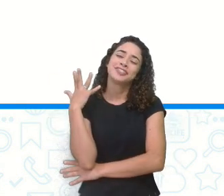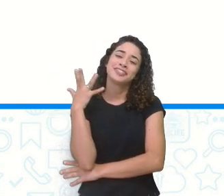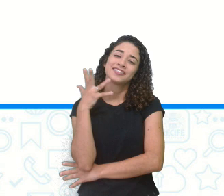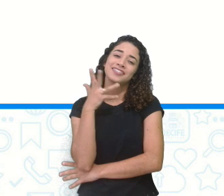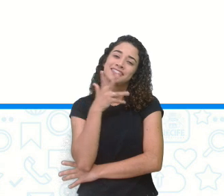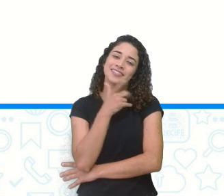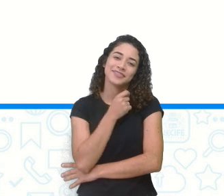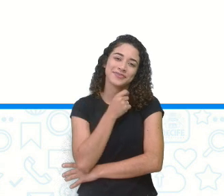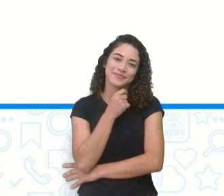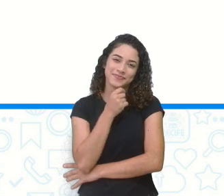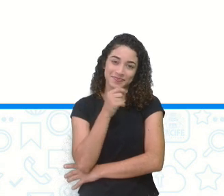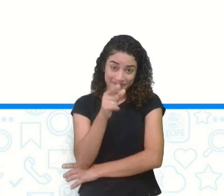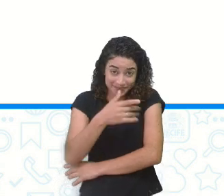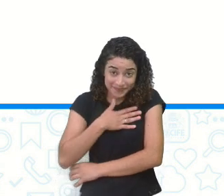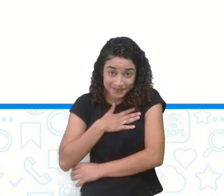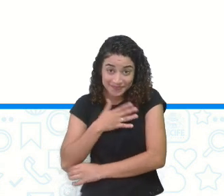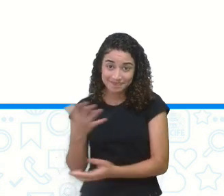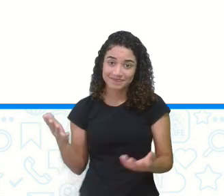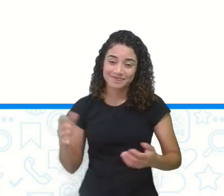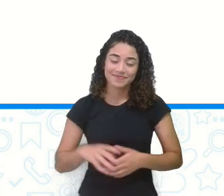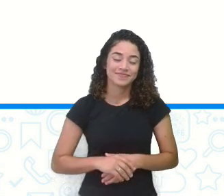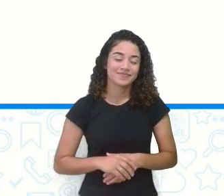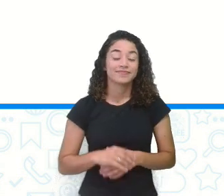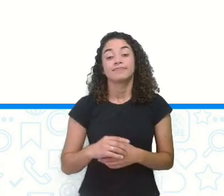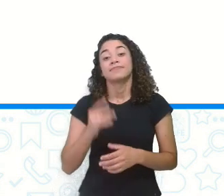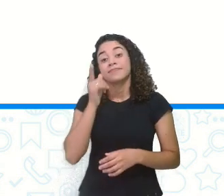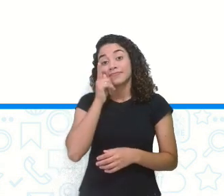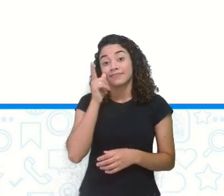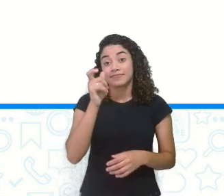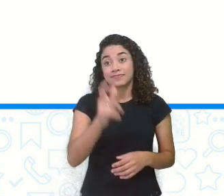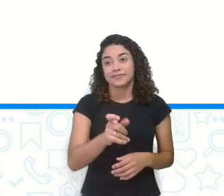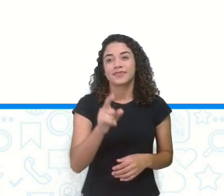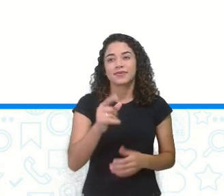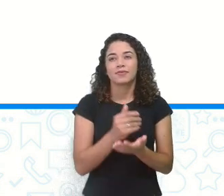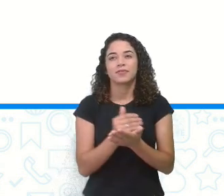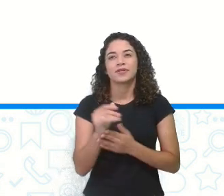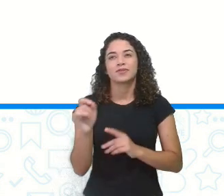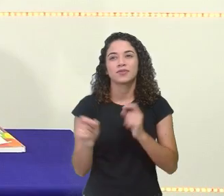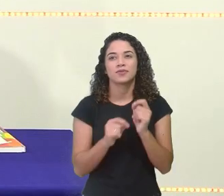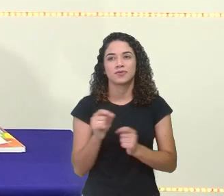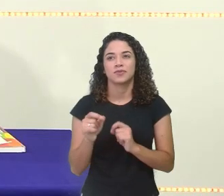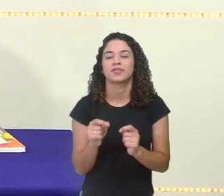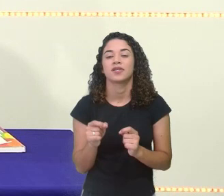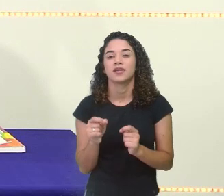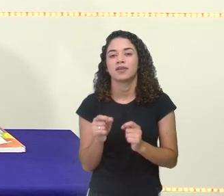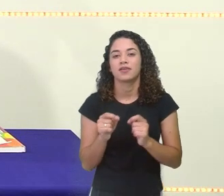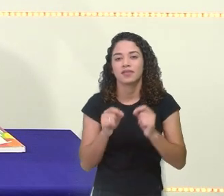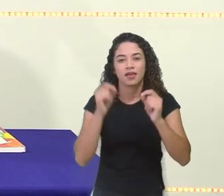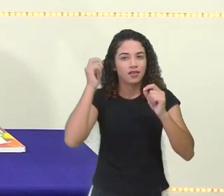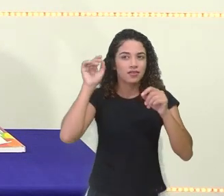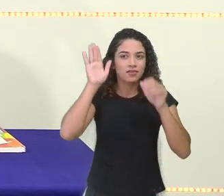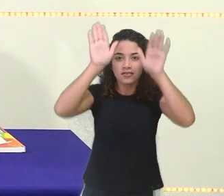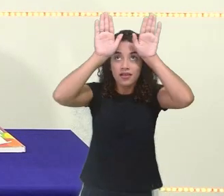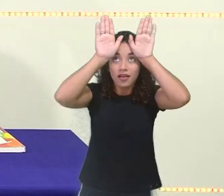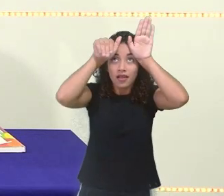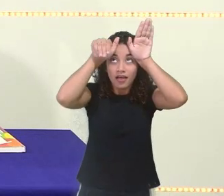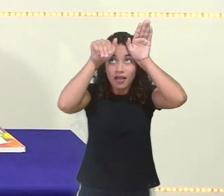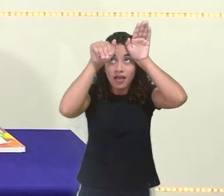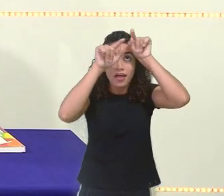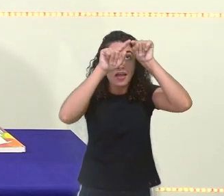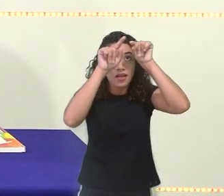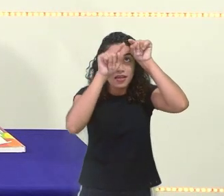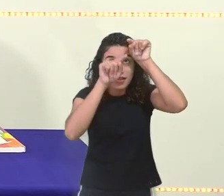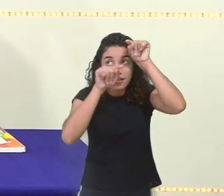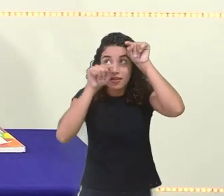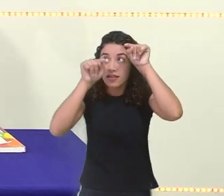do cãozinho. E o interessante é que ele começa na orelhinha do cãozinho, aí passeia, vai até a outra